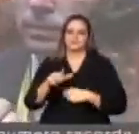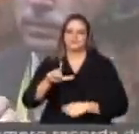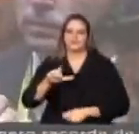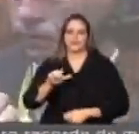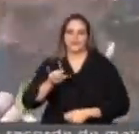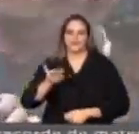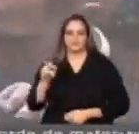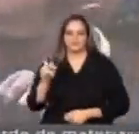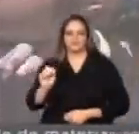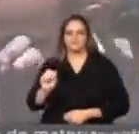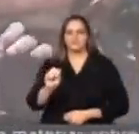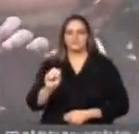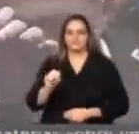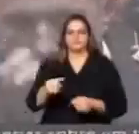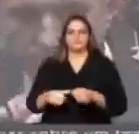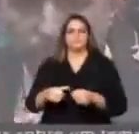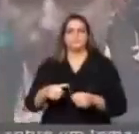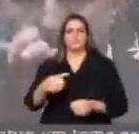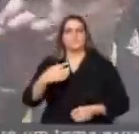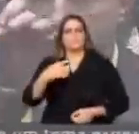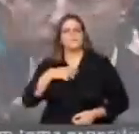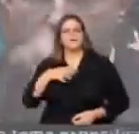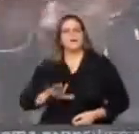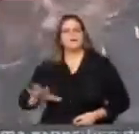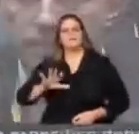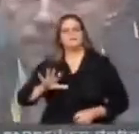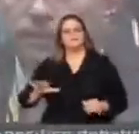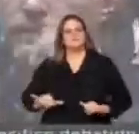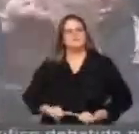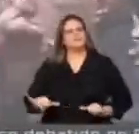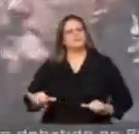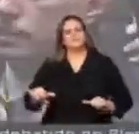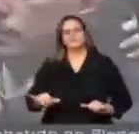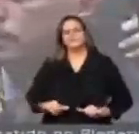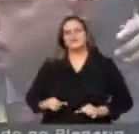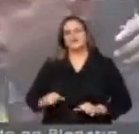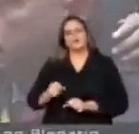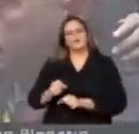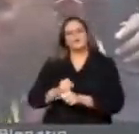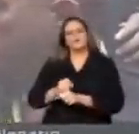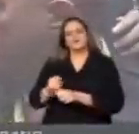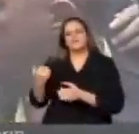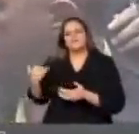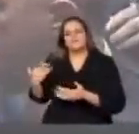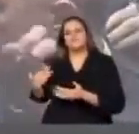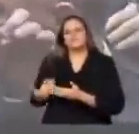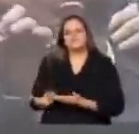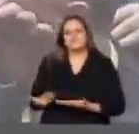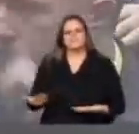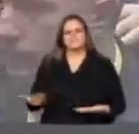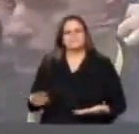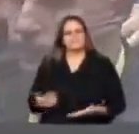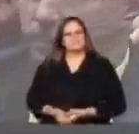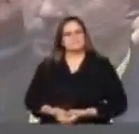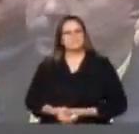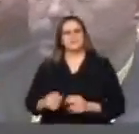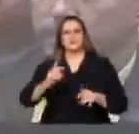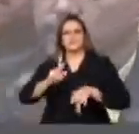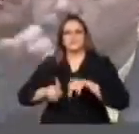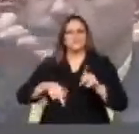Lagoinhas, pela minha Bahia que tem sofrido tanto nos últimos anos, pelos